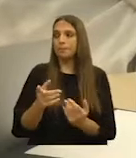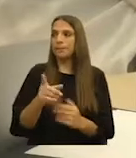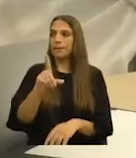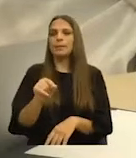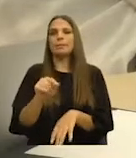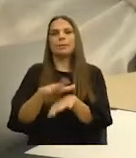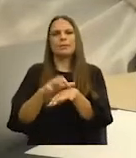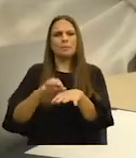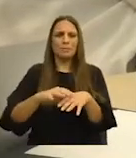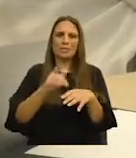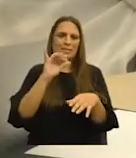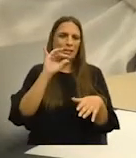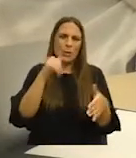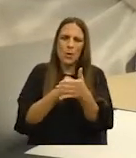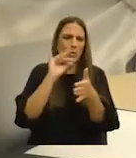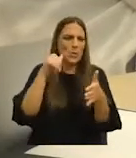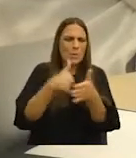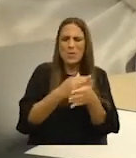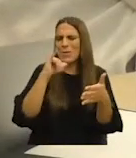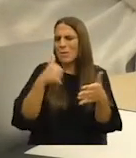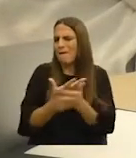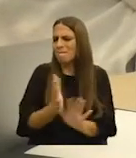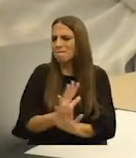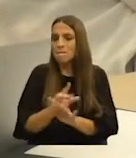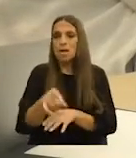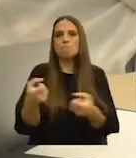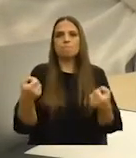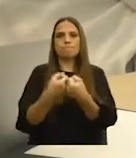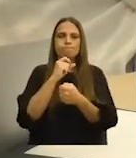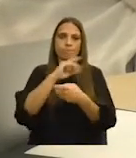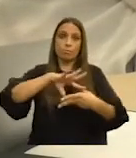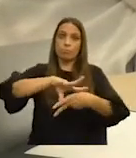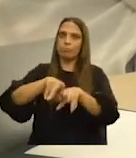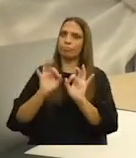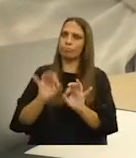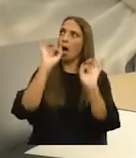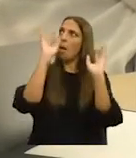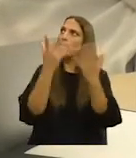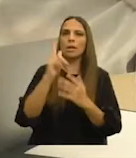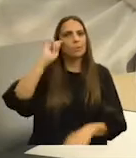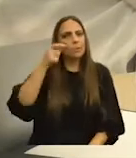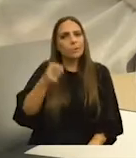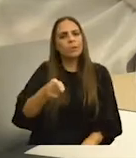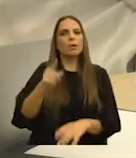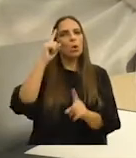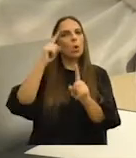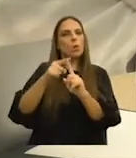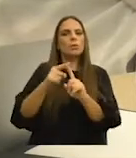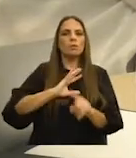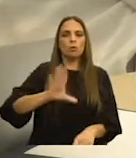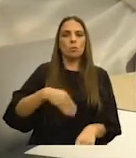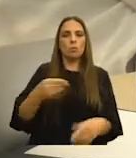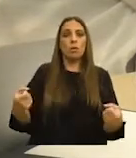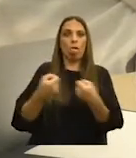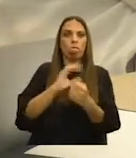reconhecido desastre humanitário, o torneio promete também ser, no fundo, um desastre ambiental. A promessa era de que este seria o primeiro campeonato mundial de